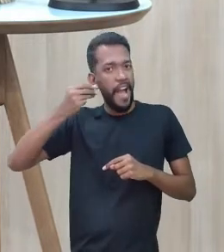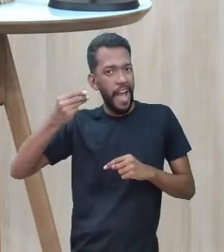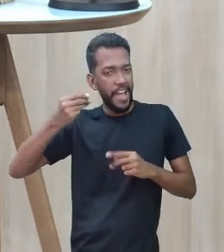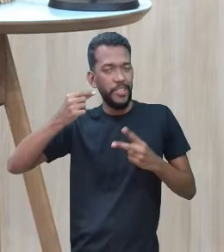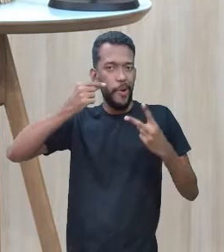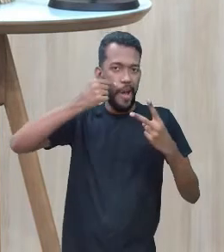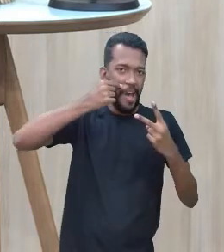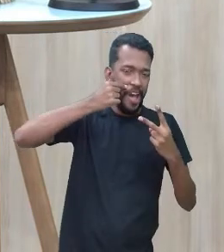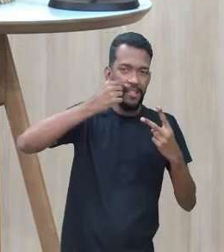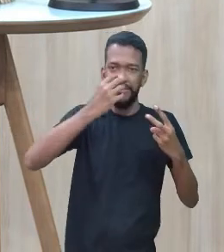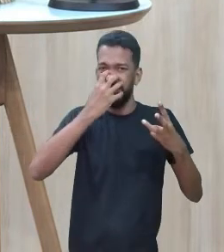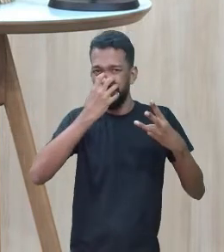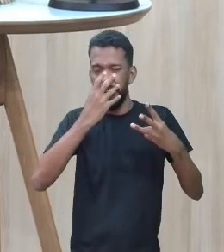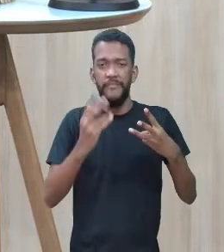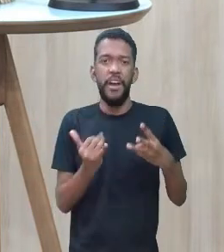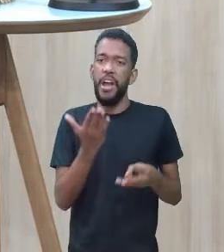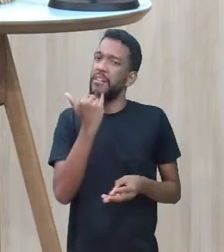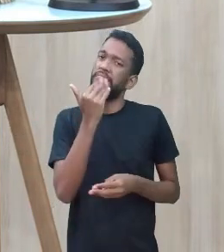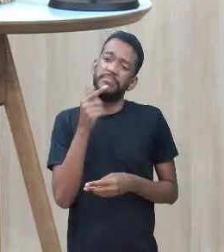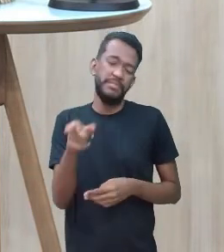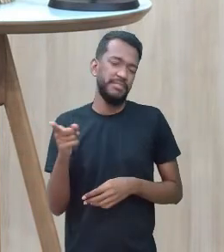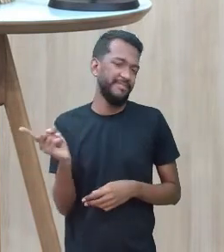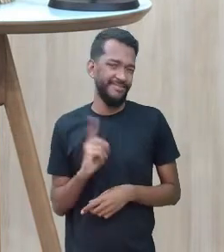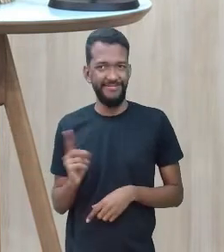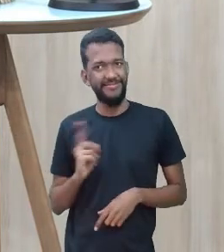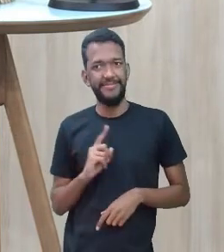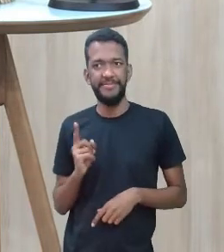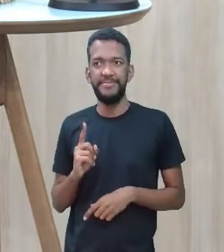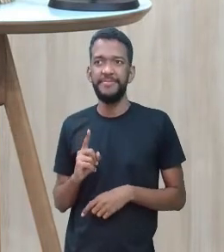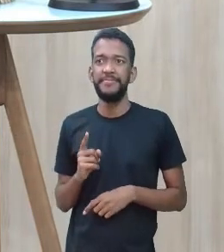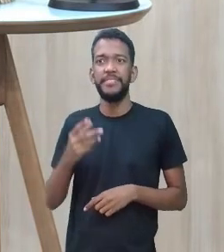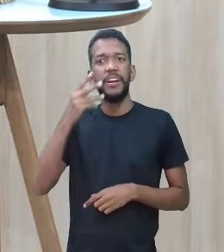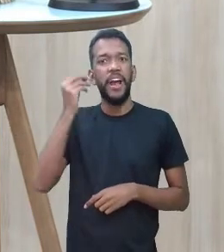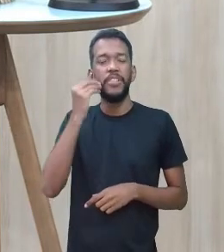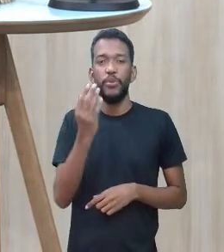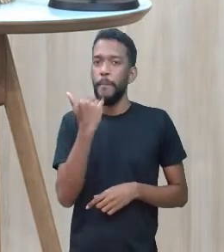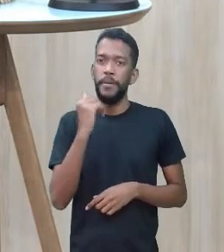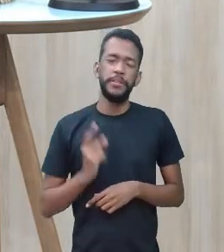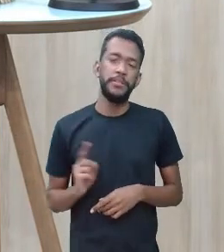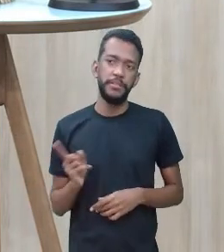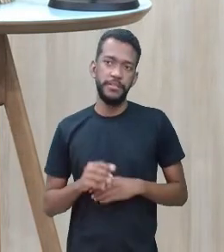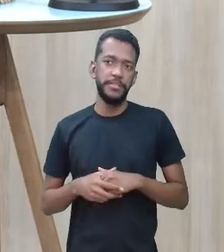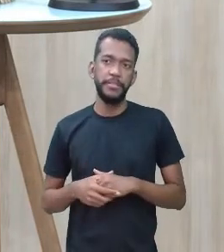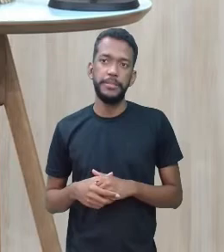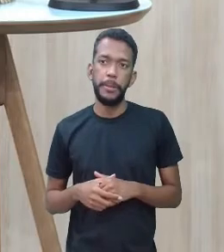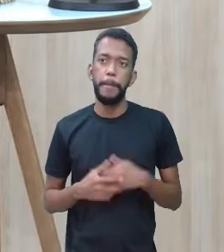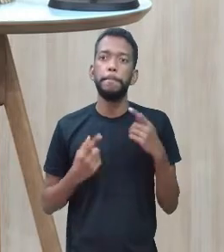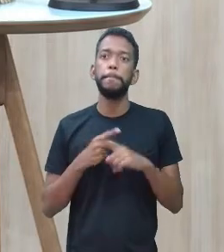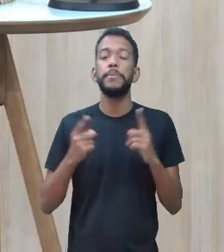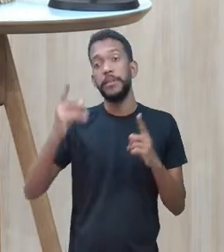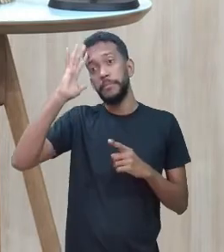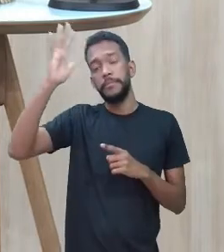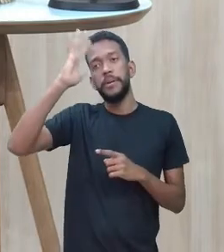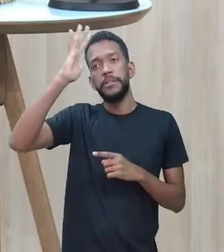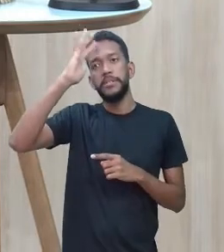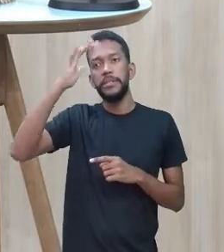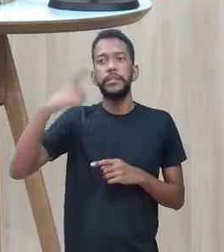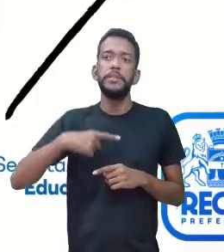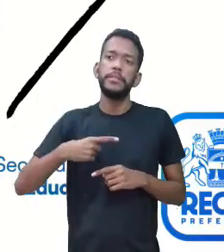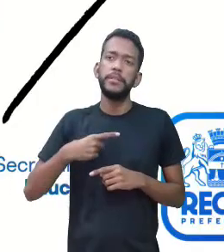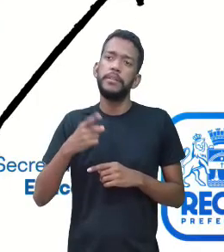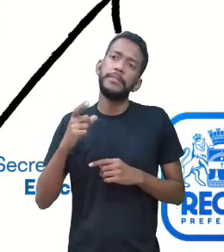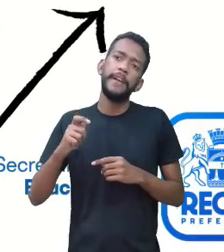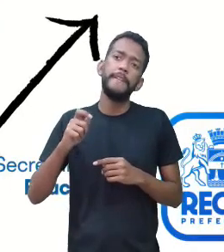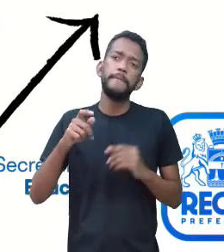eu acho que ele não vai querer se alimentar aí desse gatinho, não é isso? Mas imagine, um pedacinho,